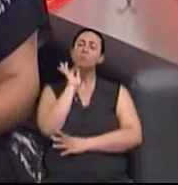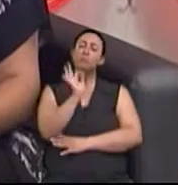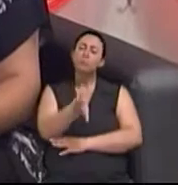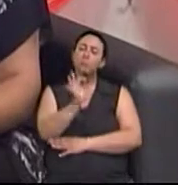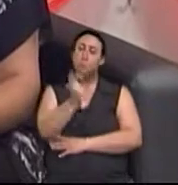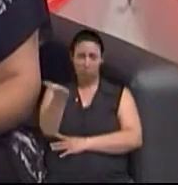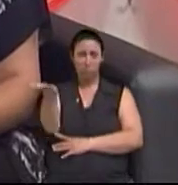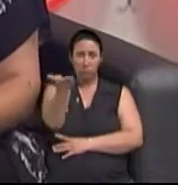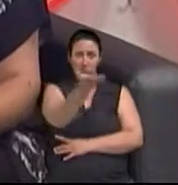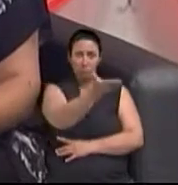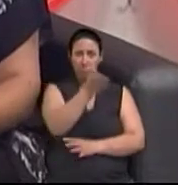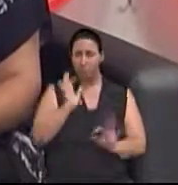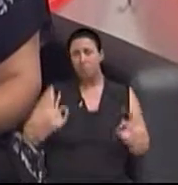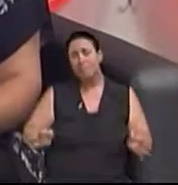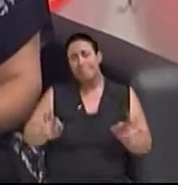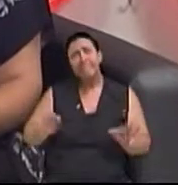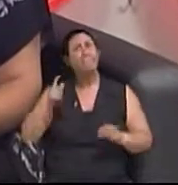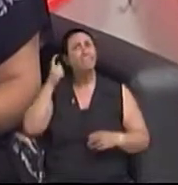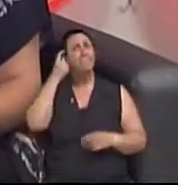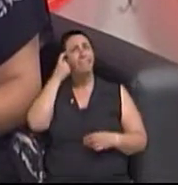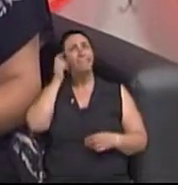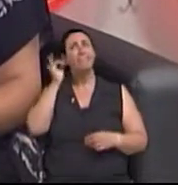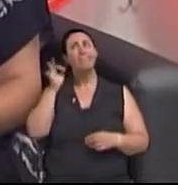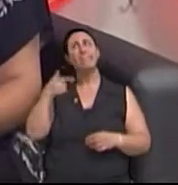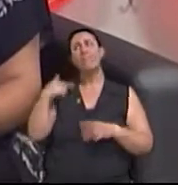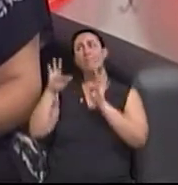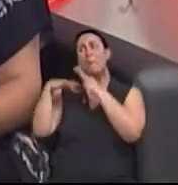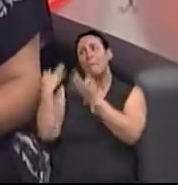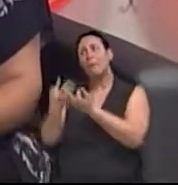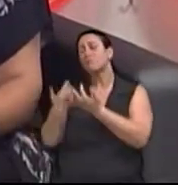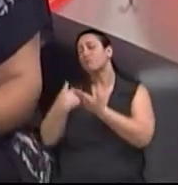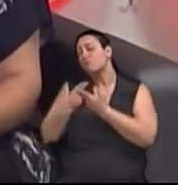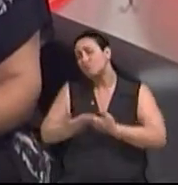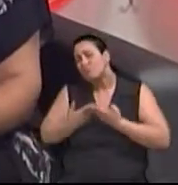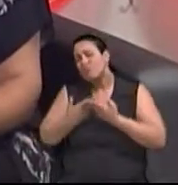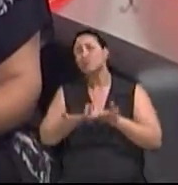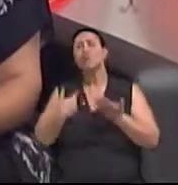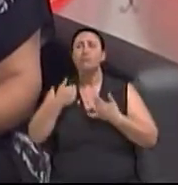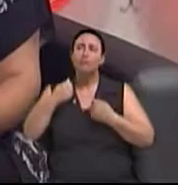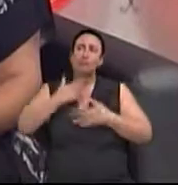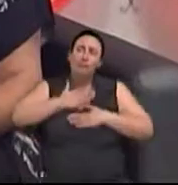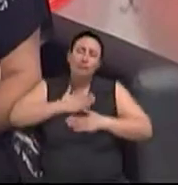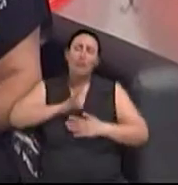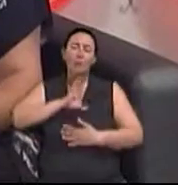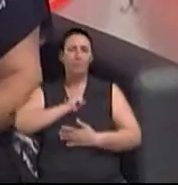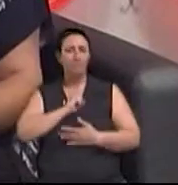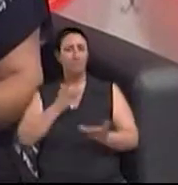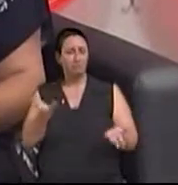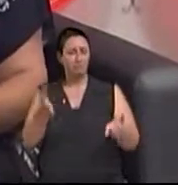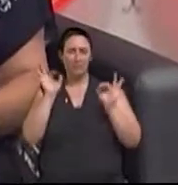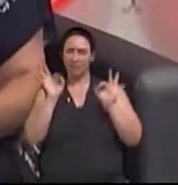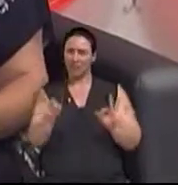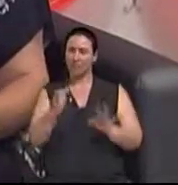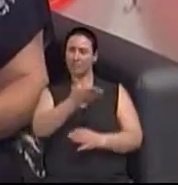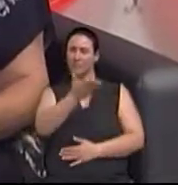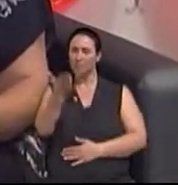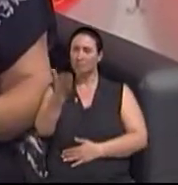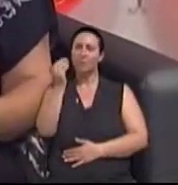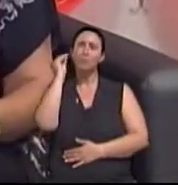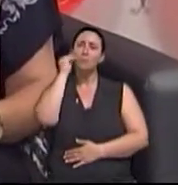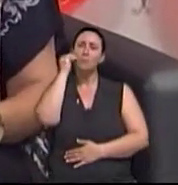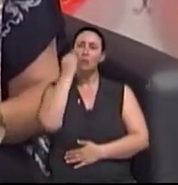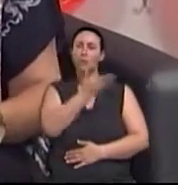pelo menos mais tranquila para lidar com seus familiares mais velhos tenho certeza né ó para vocês beijo